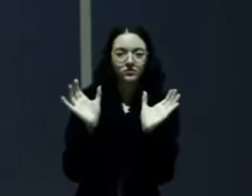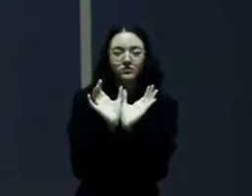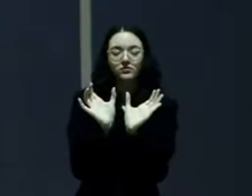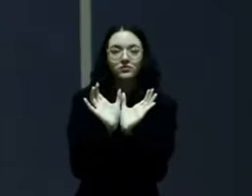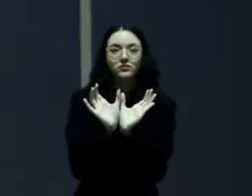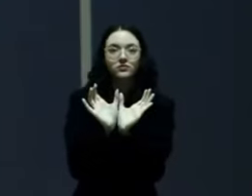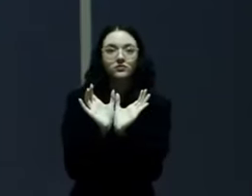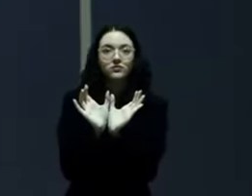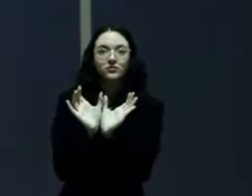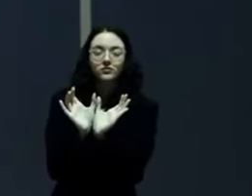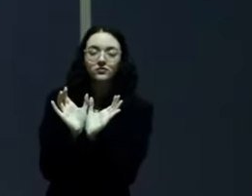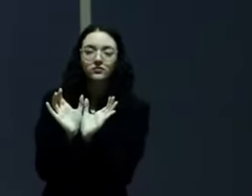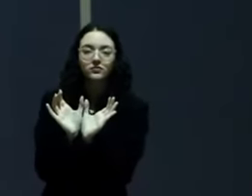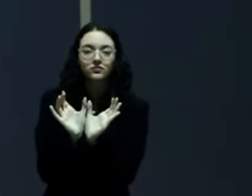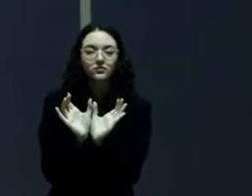Sem entender.